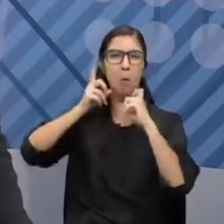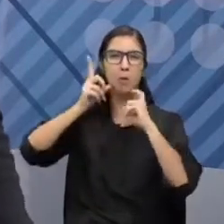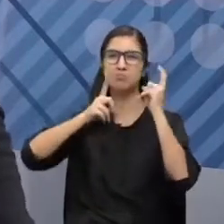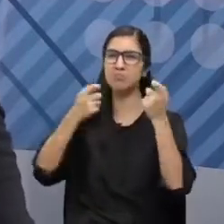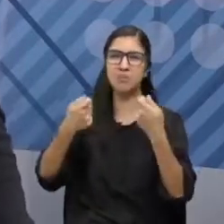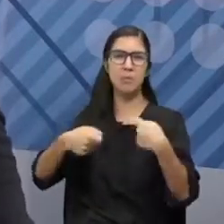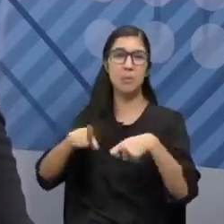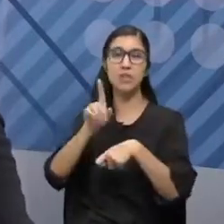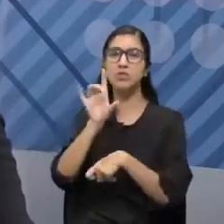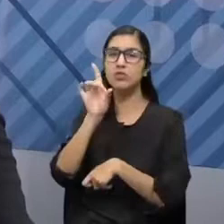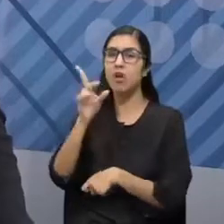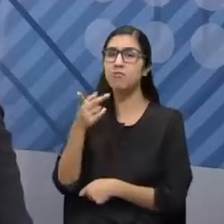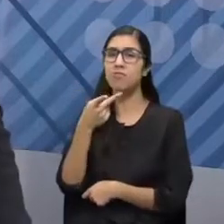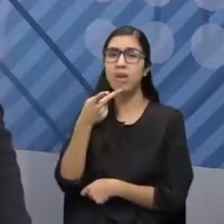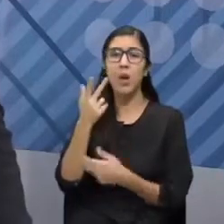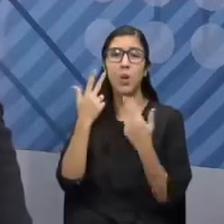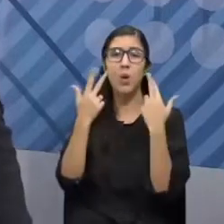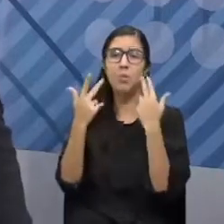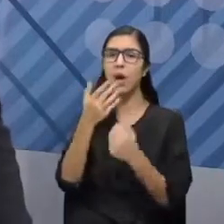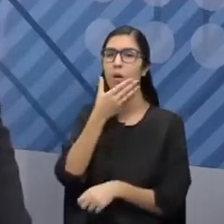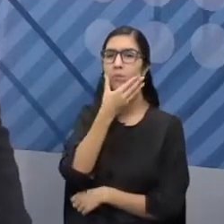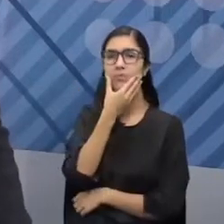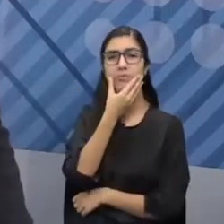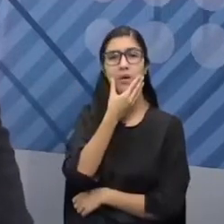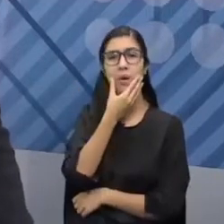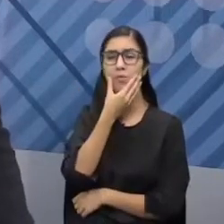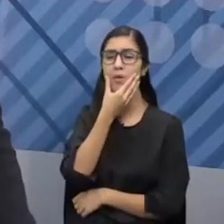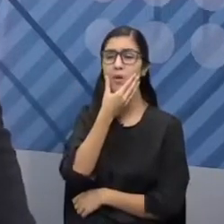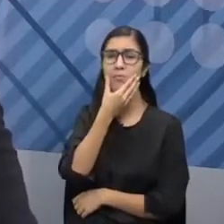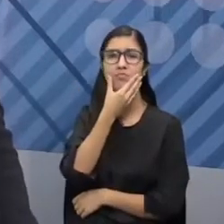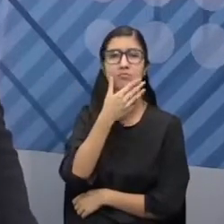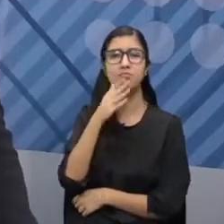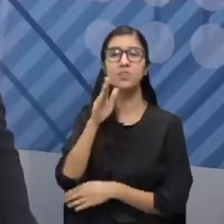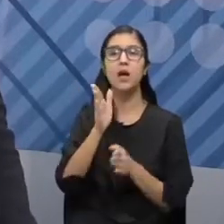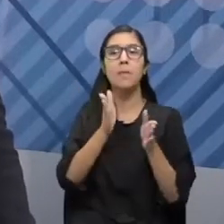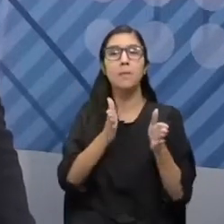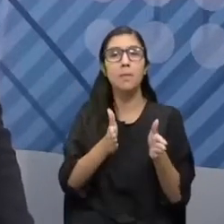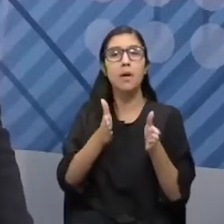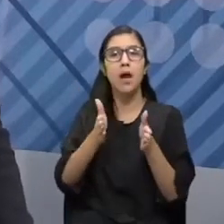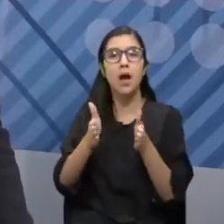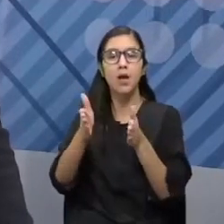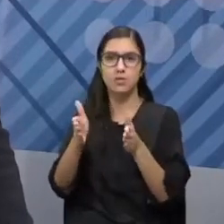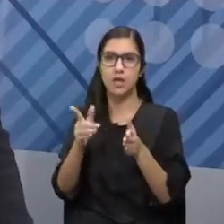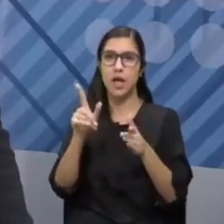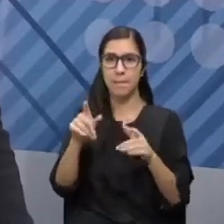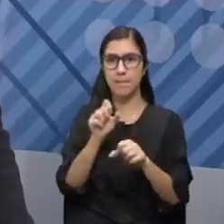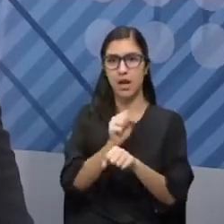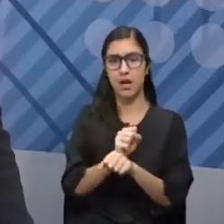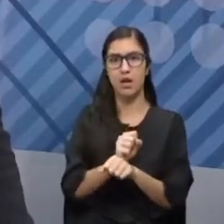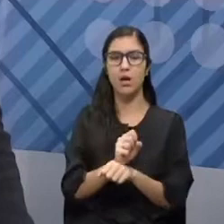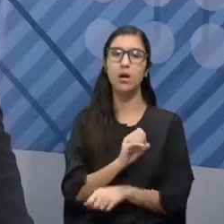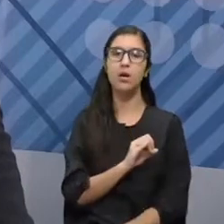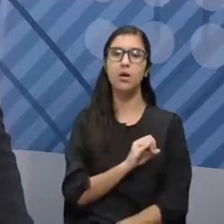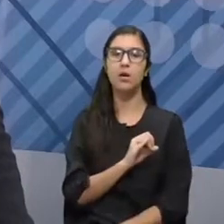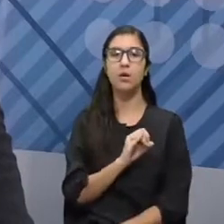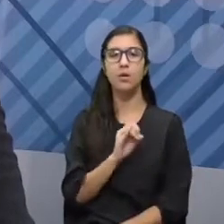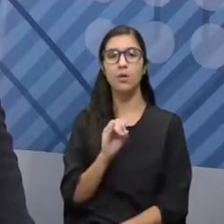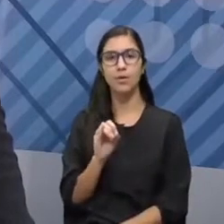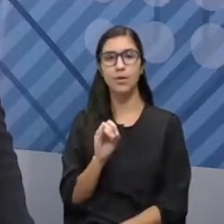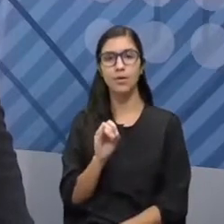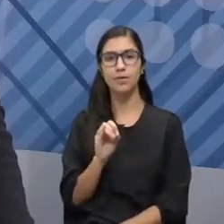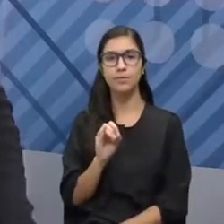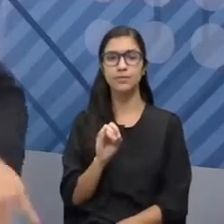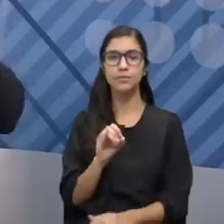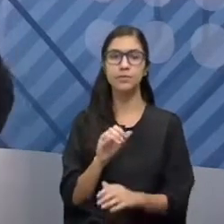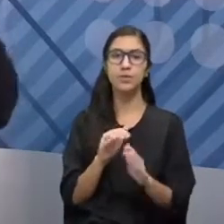Eu preciso falar normalmente de uma forma um pouco mais pausada. Pausada não é oi, tudo bem?